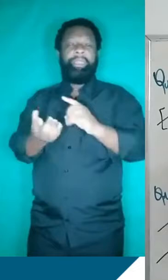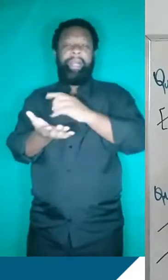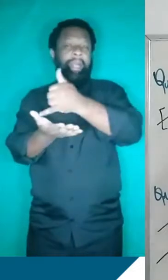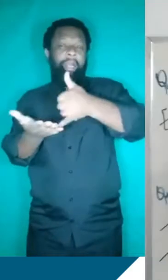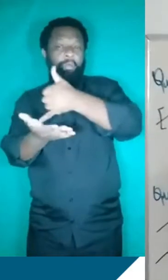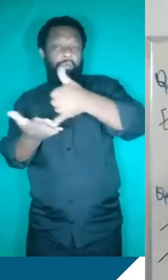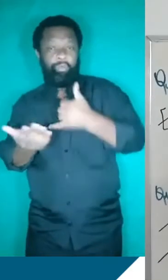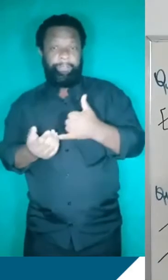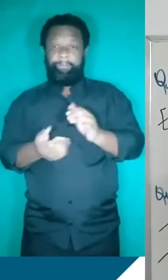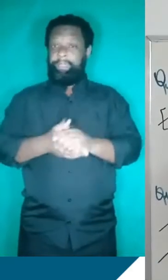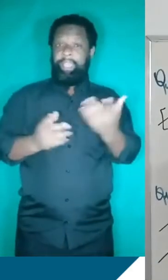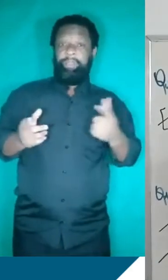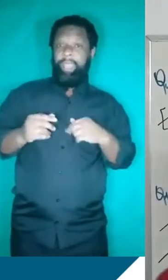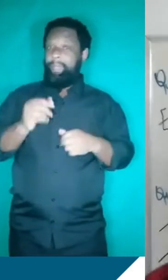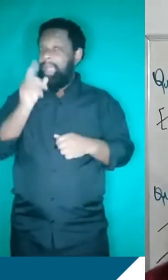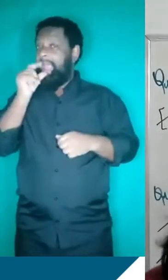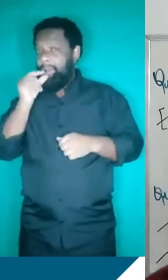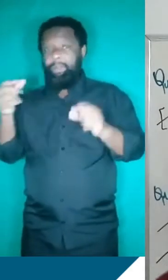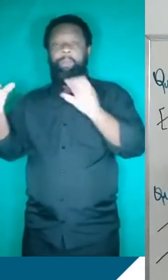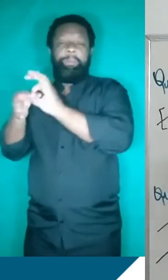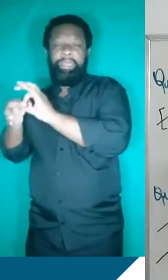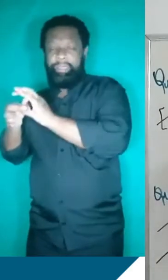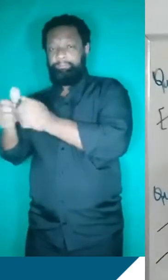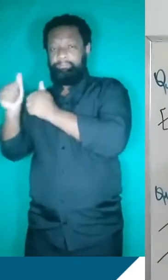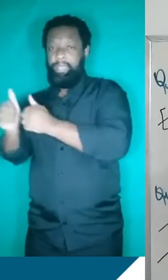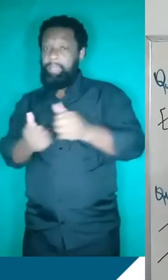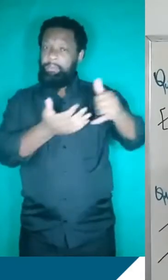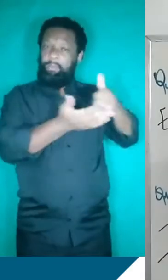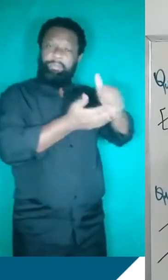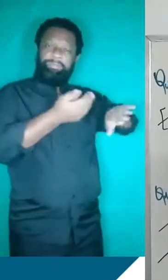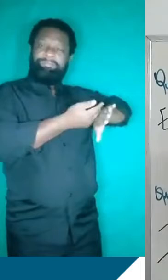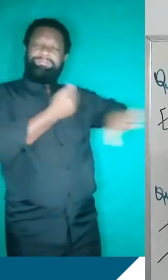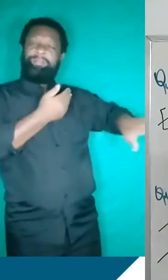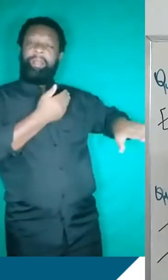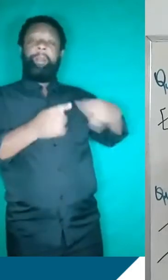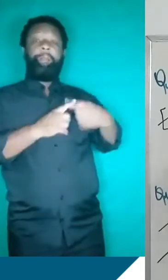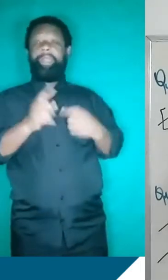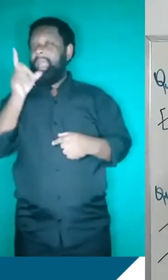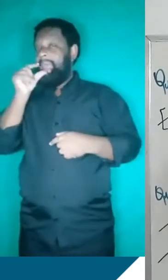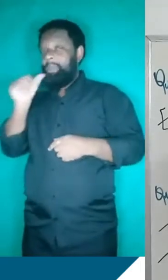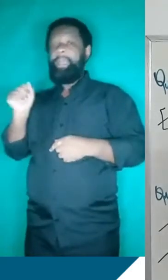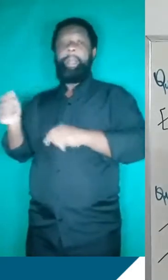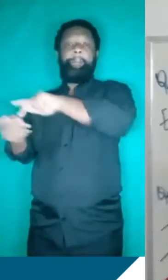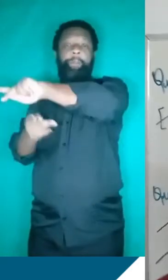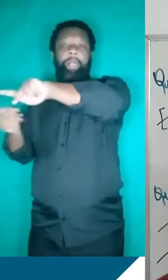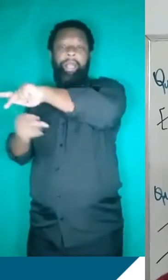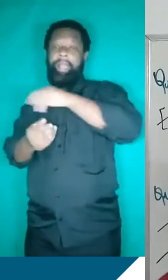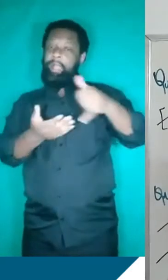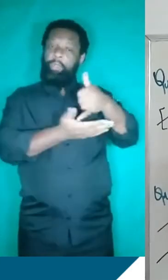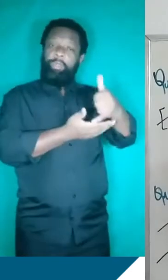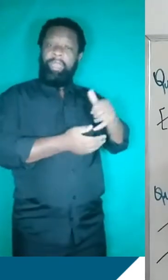tem afinidade por água, não tem afinidade por gorduras, tudo bem? Porque a água é polar e a gordura é